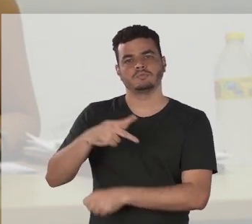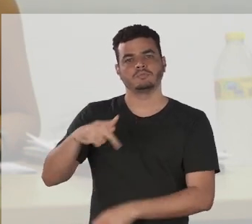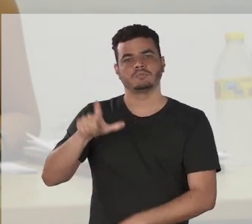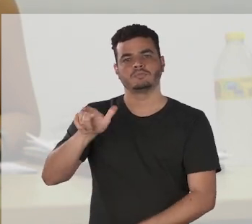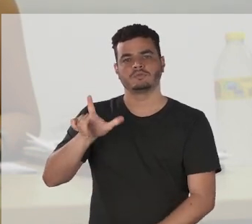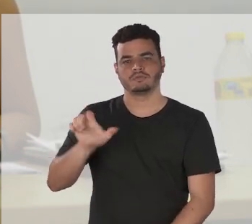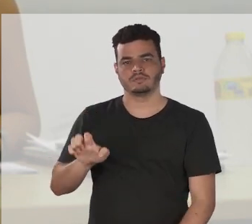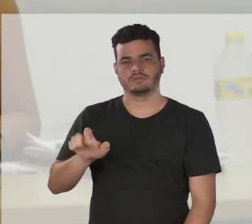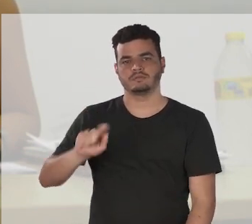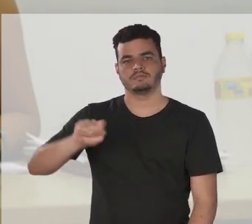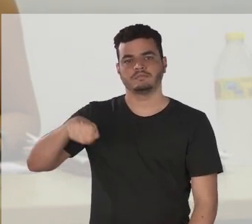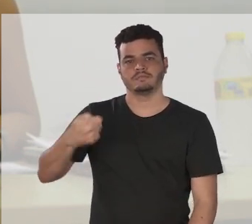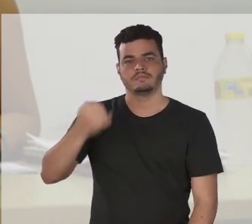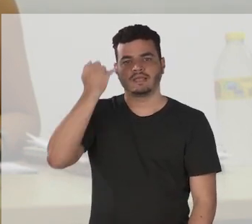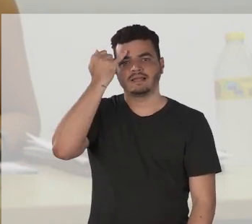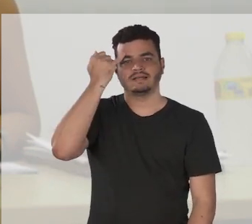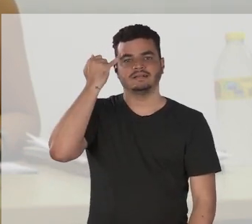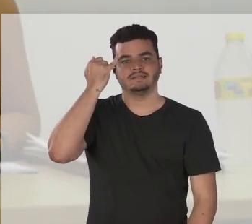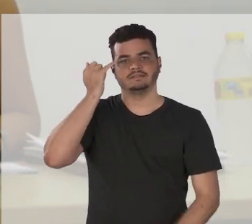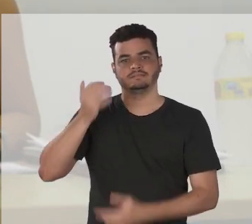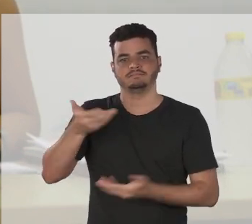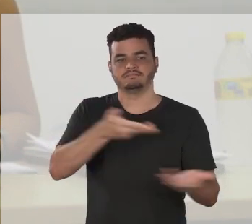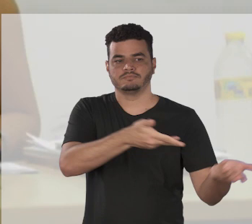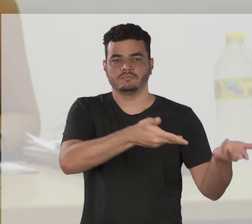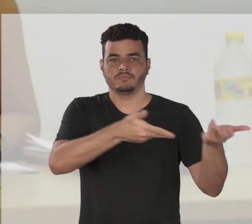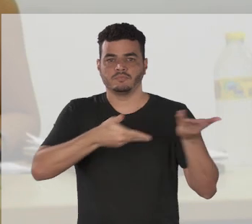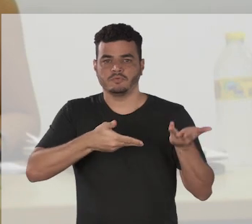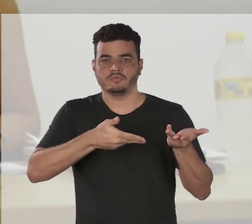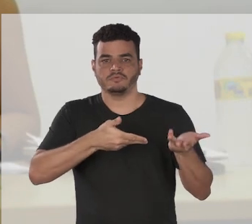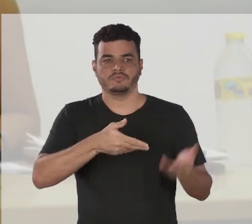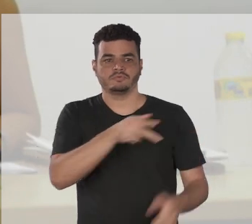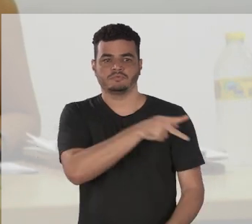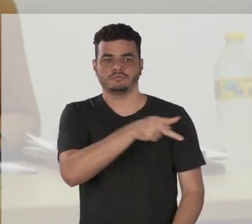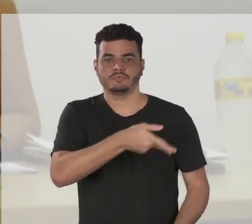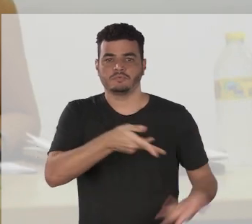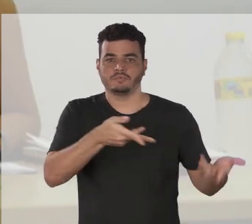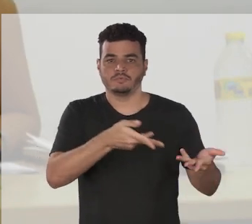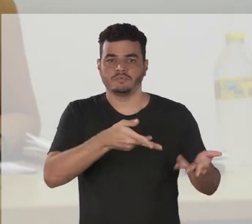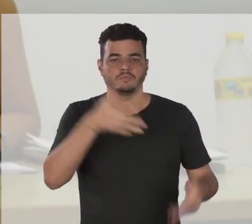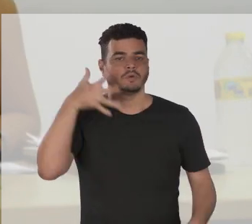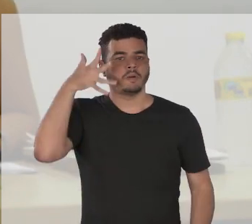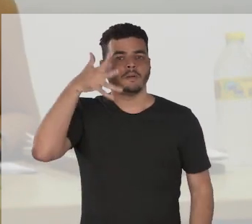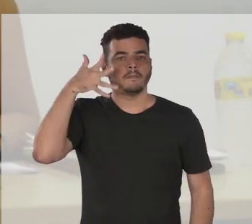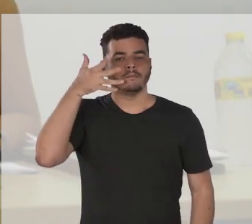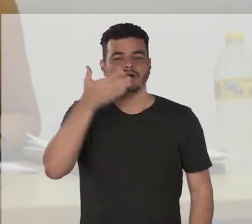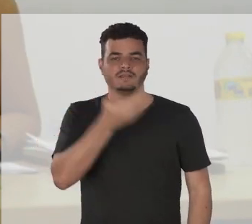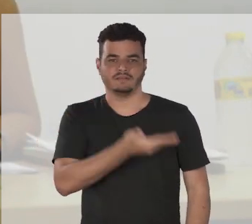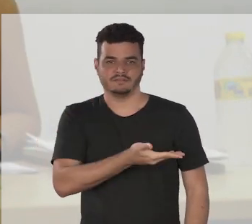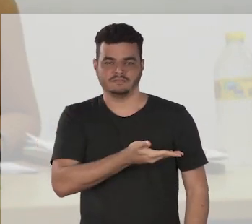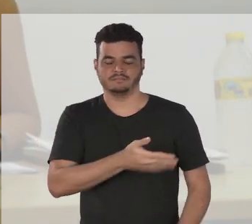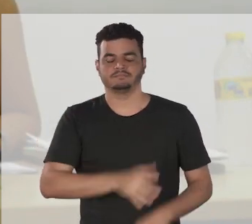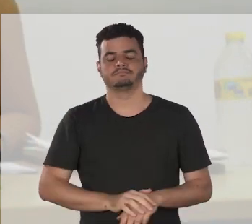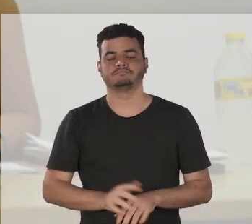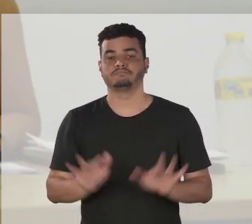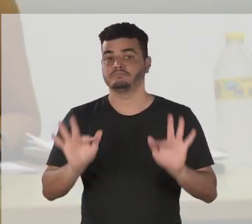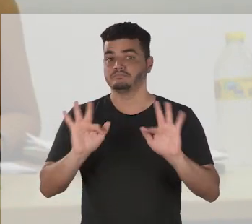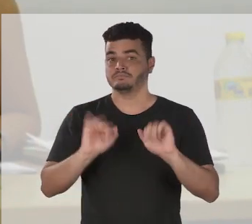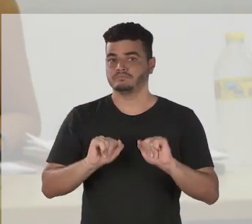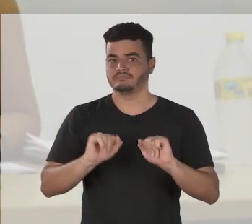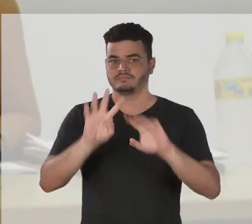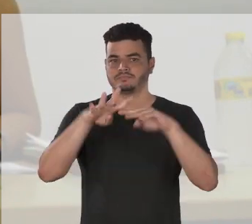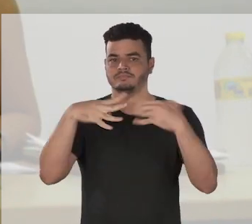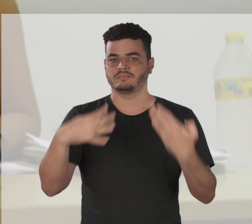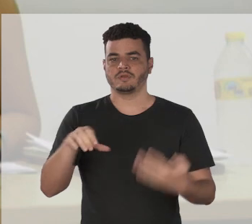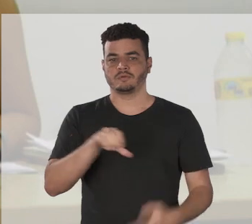Mireu, para apresentar a nossa palestrante, que vai nos honrar com esse desfecho no evento do